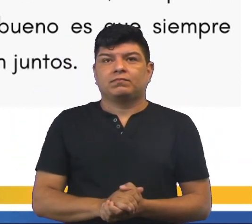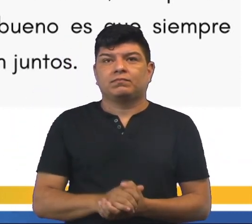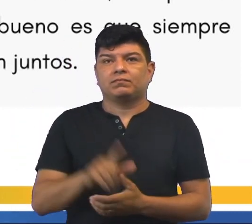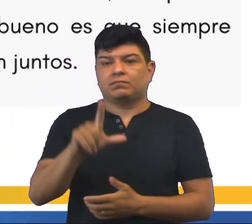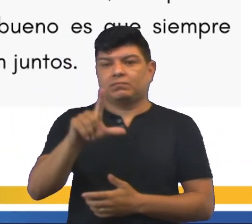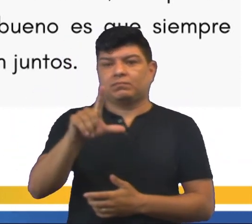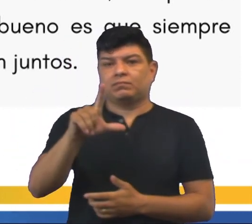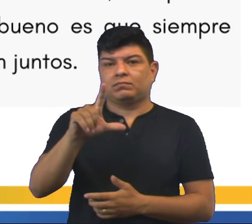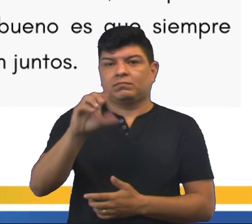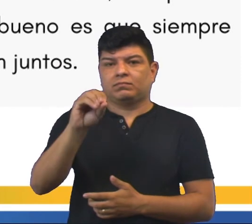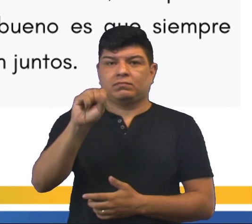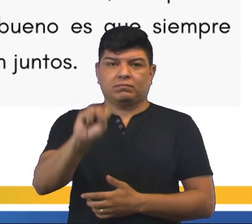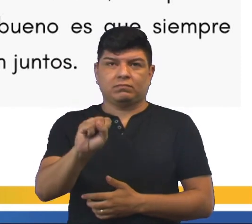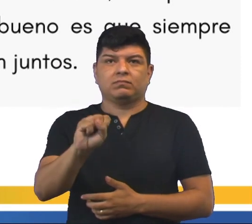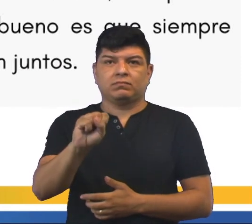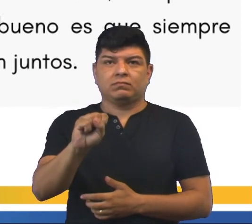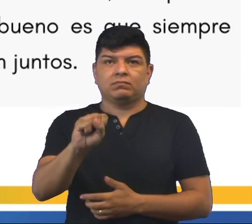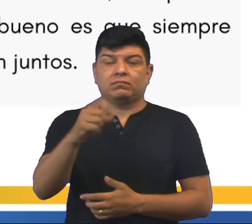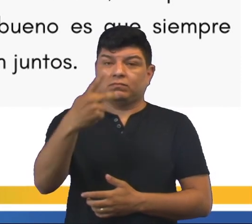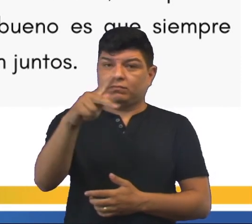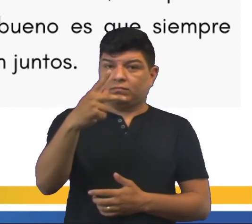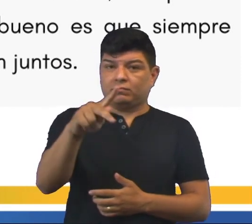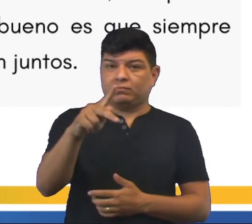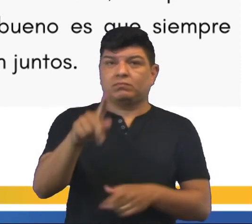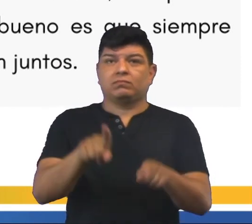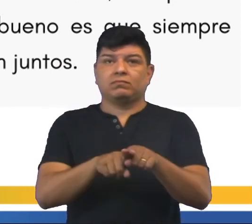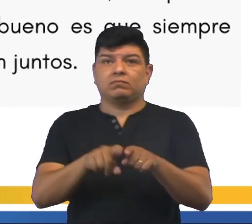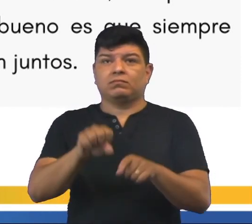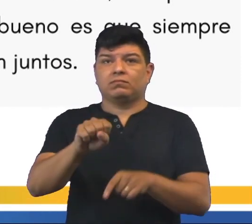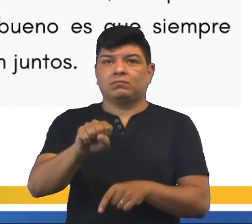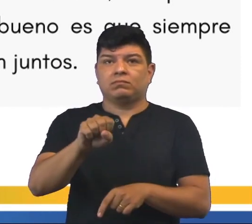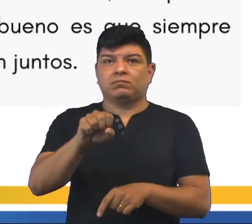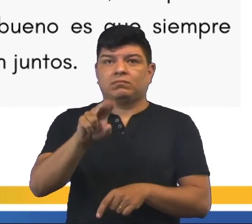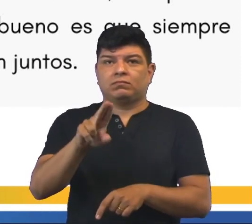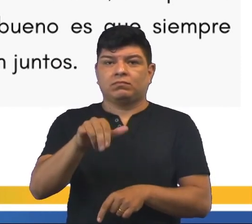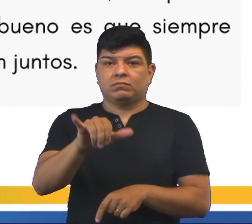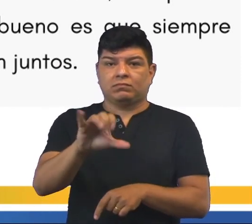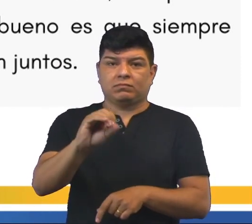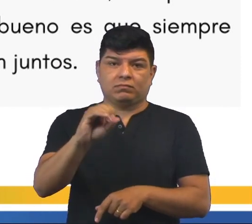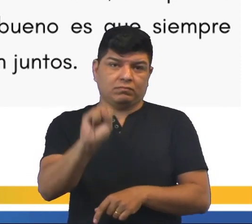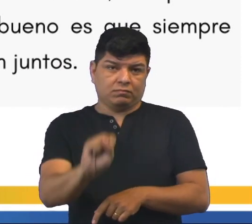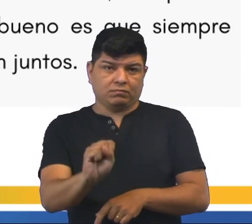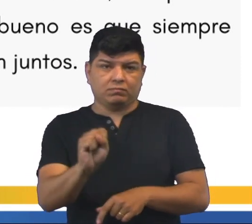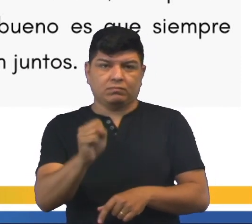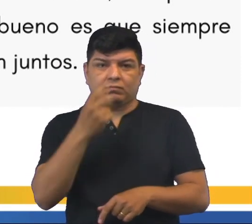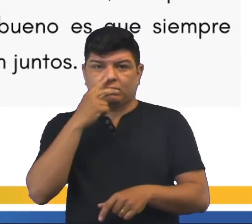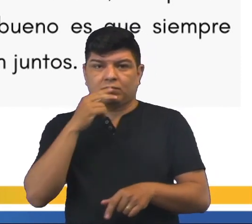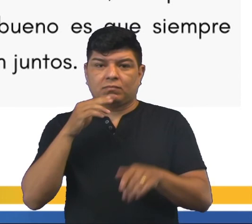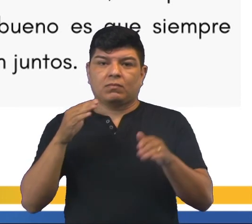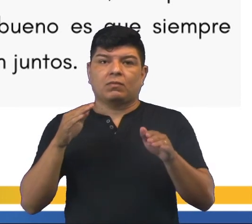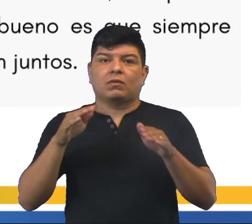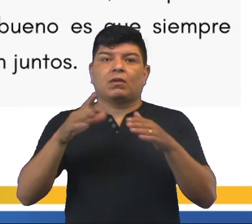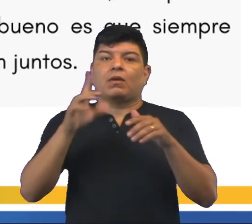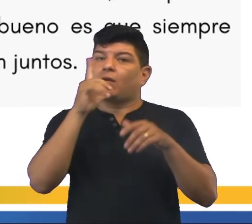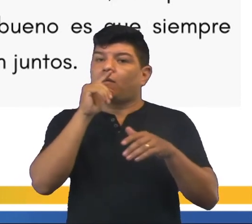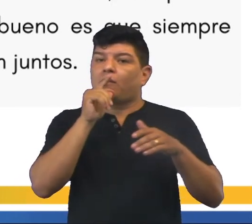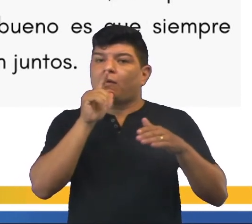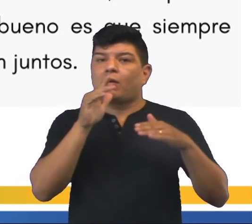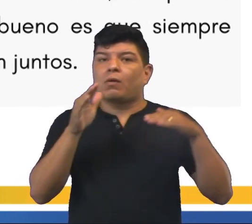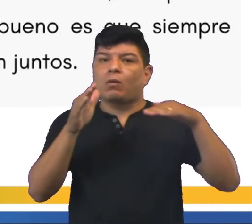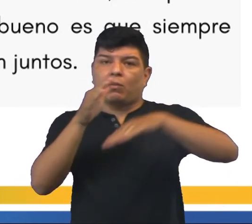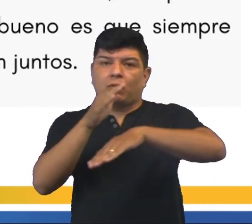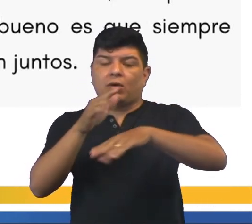suyos, né? Porque é de seus. É mais de uma ação também, que é escalar e acervo seu, ou seja, mergulhar. Santiago é